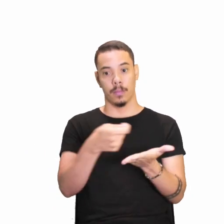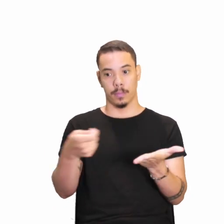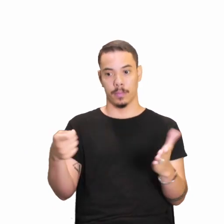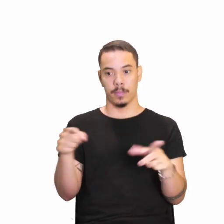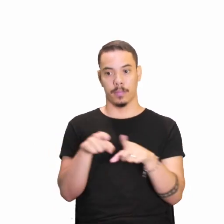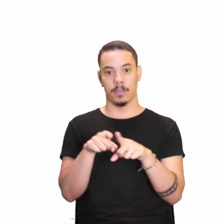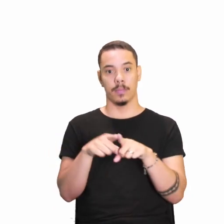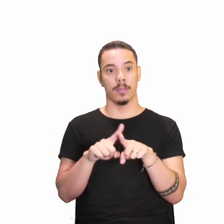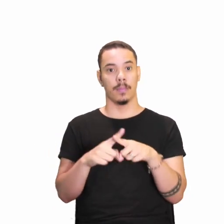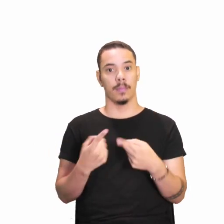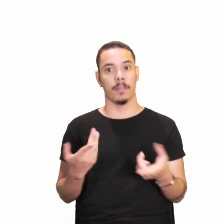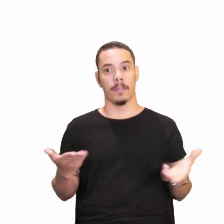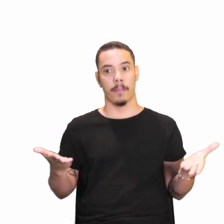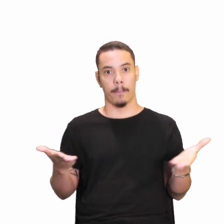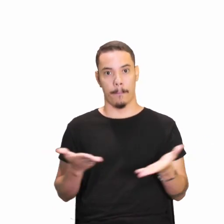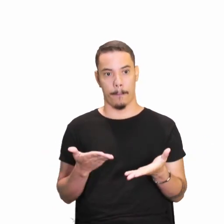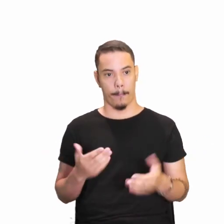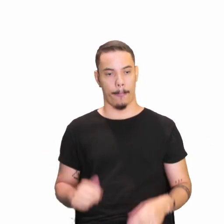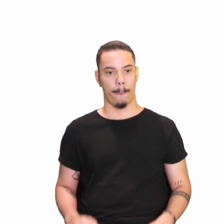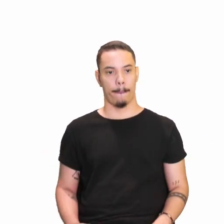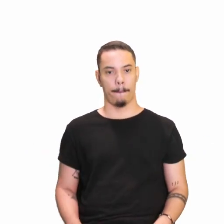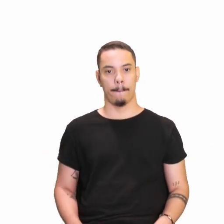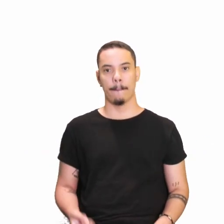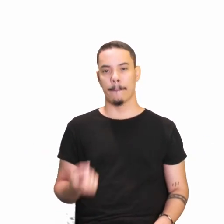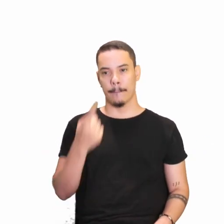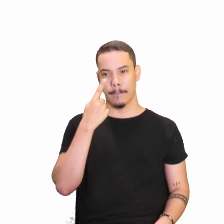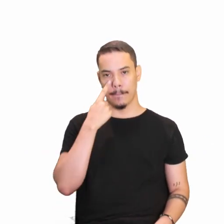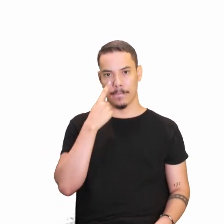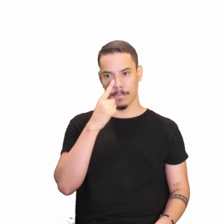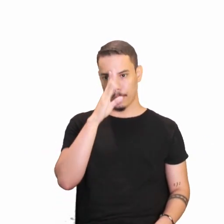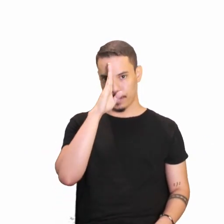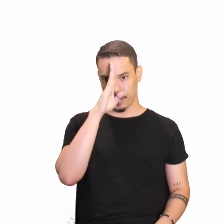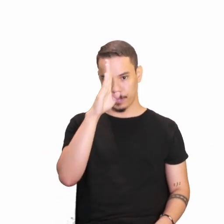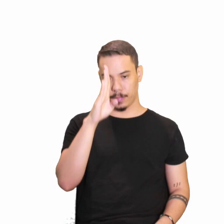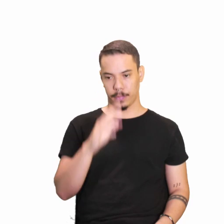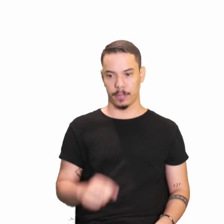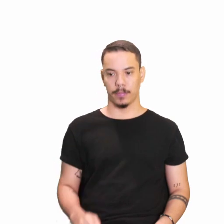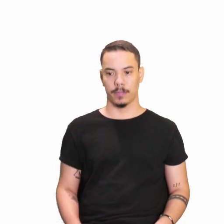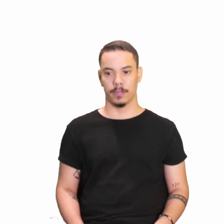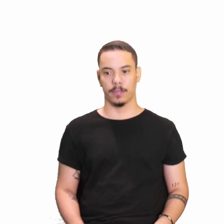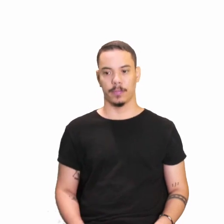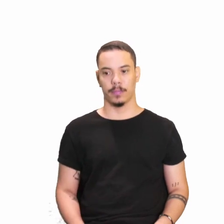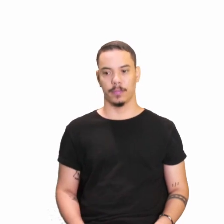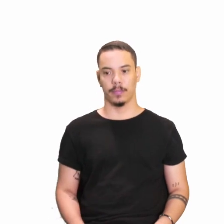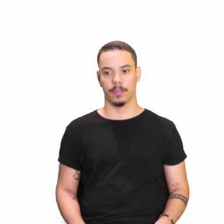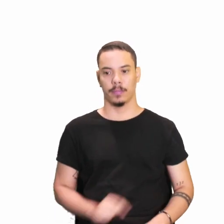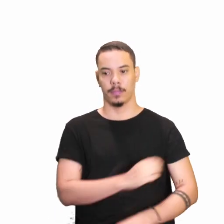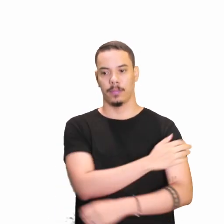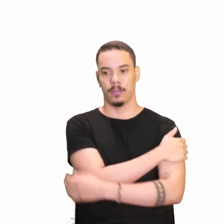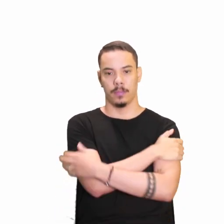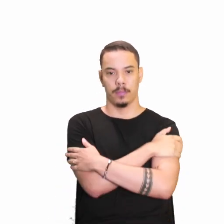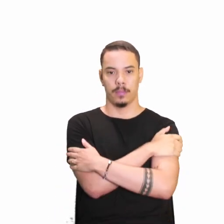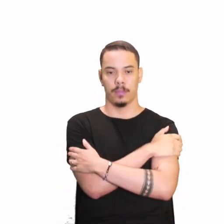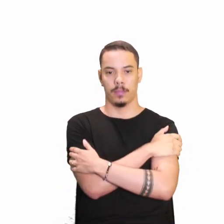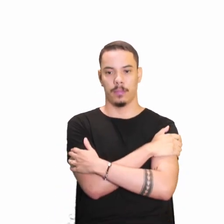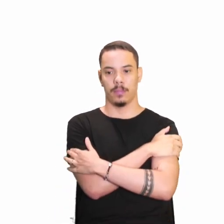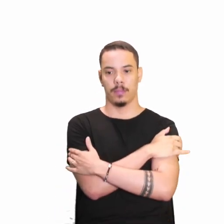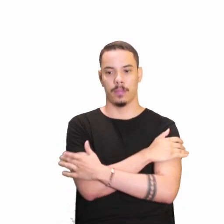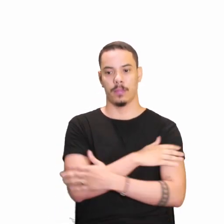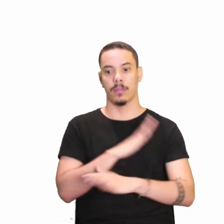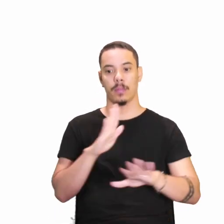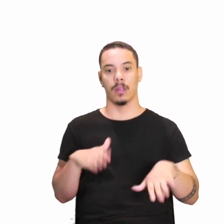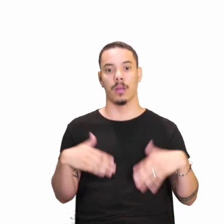vai olhar aqui, ó, na parte, vamos olhar somente essa parte aqui que está em destaque.